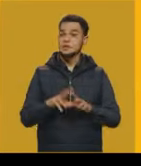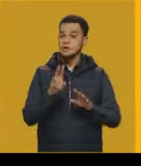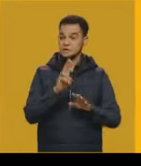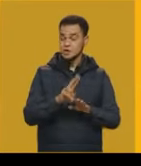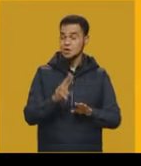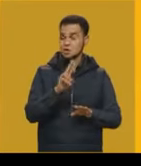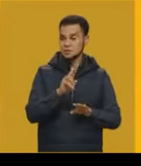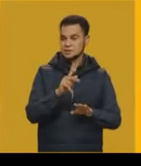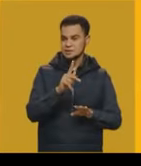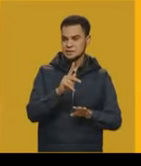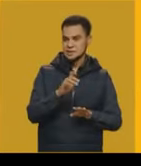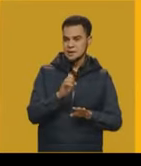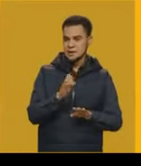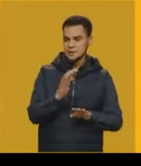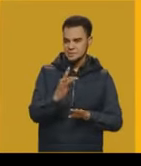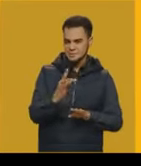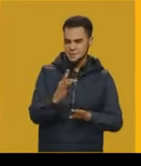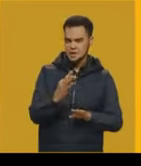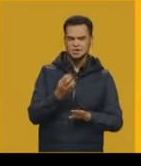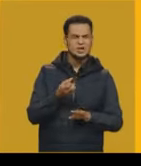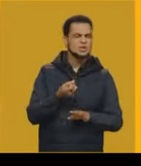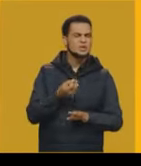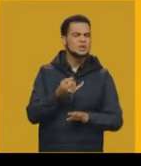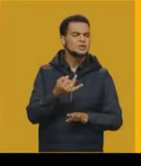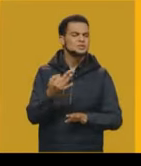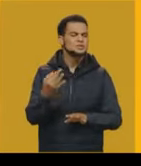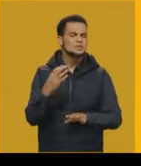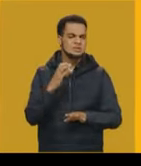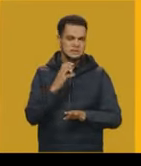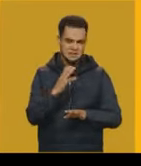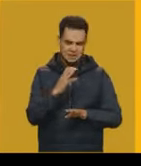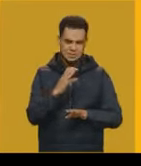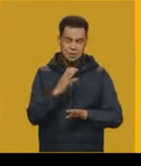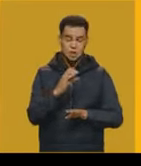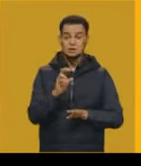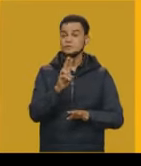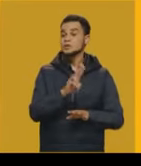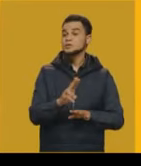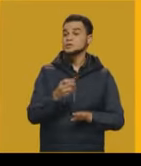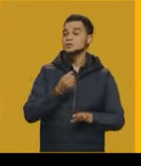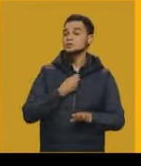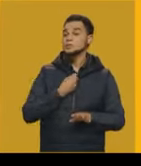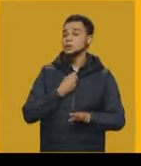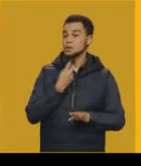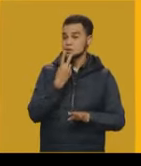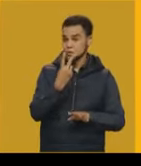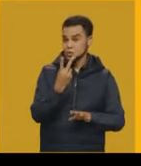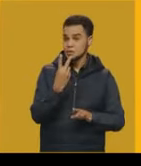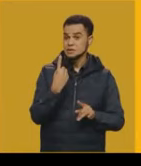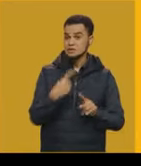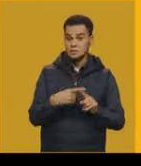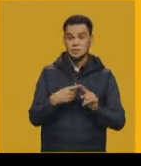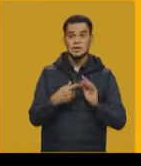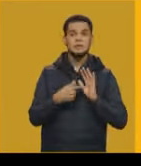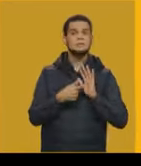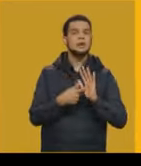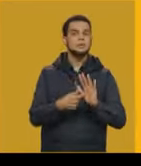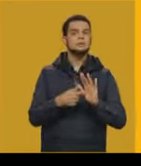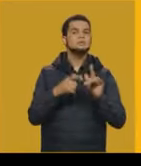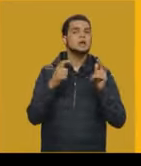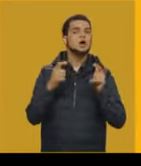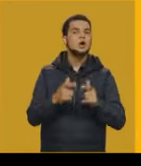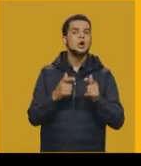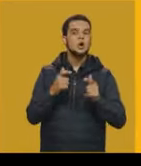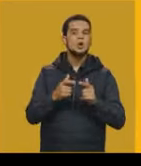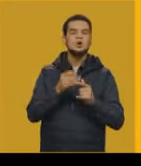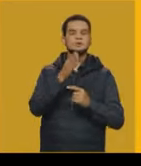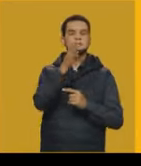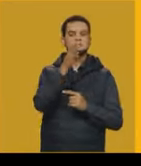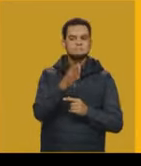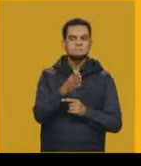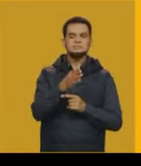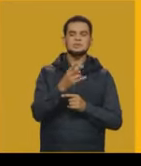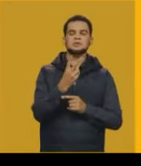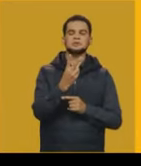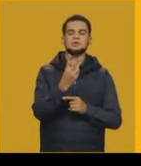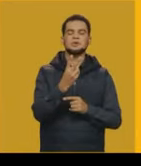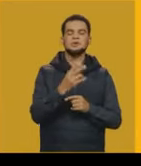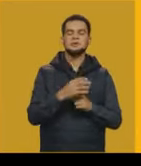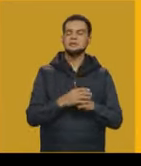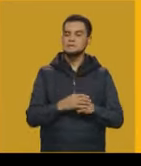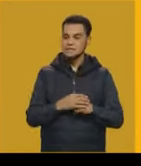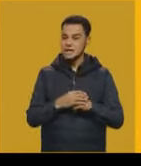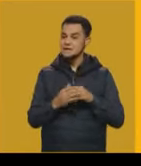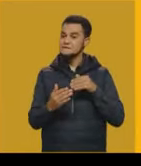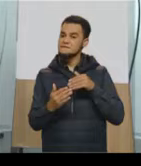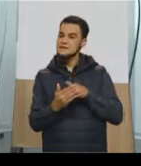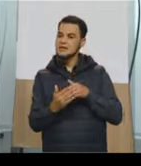o prefixo da quantidade de carbonos, vou usar o número 2, que é para identificar onde está a tripla ligação, e a